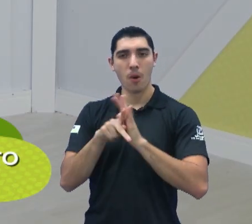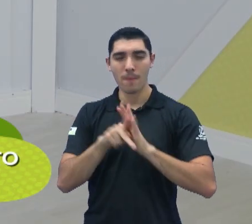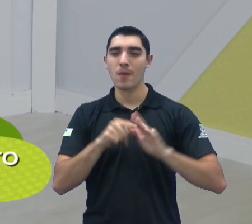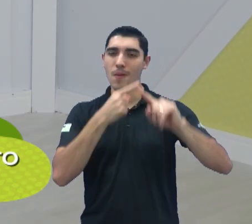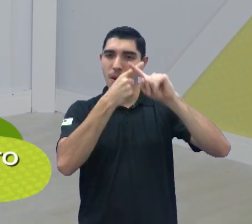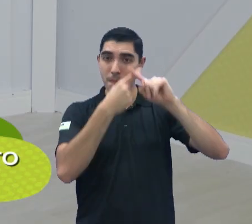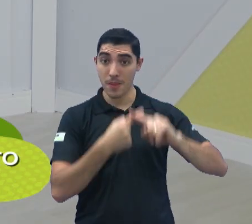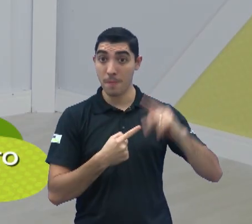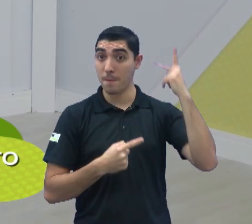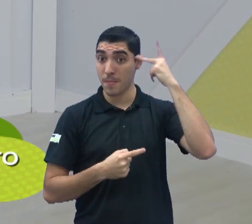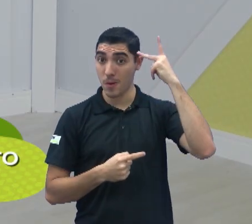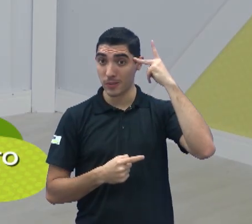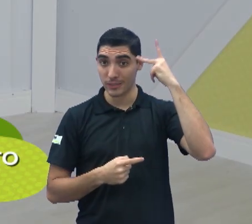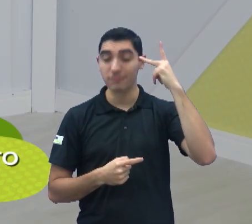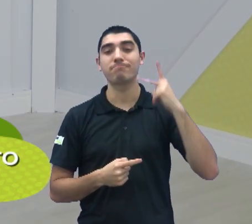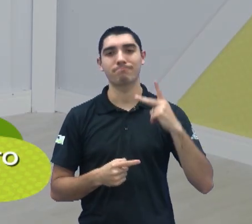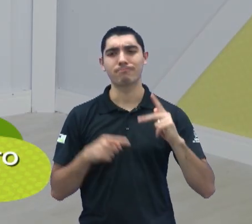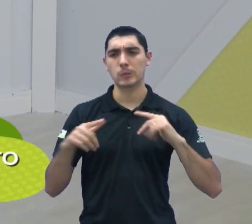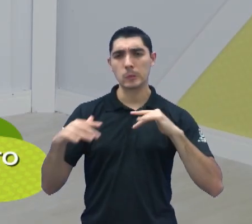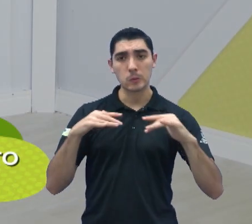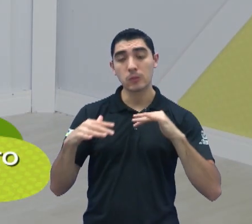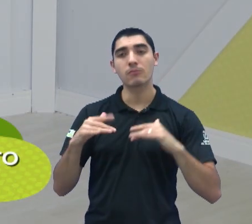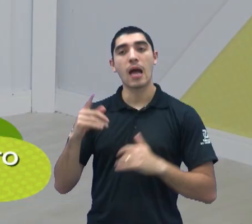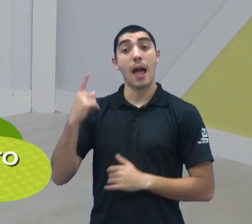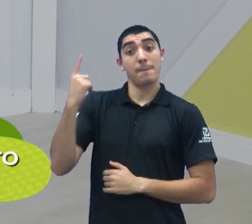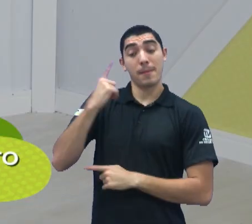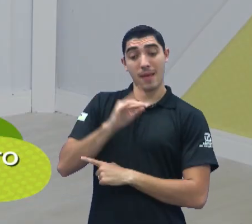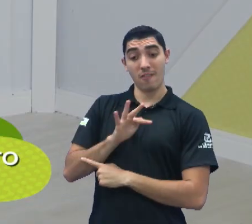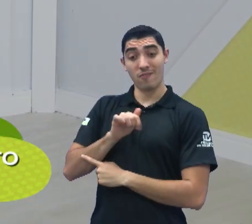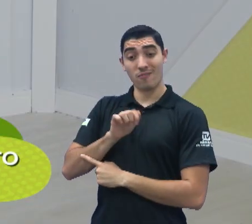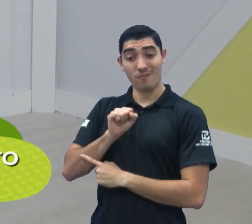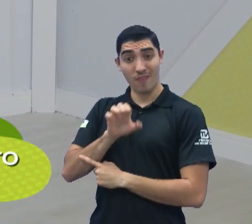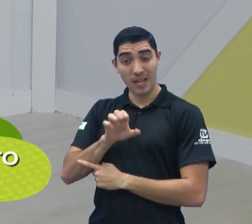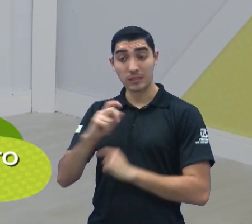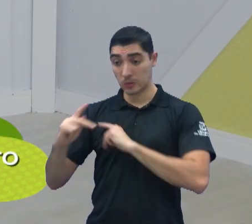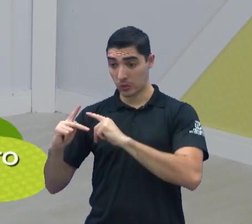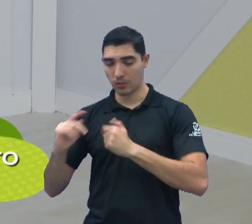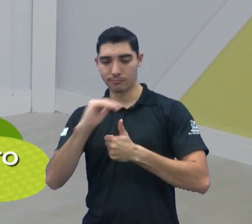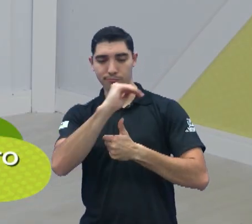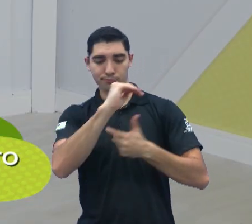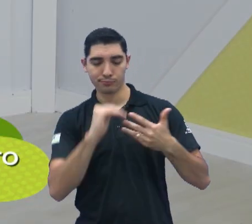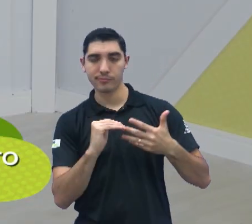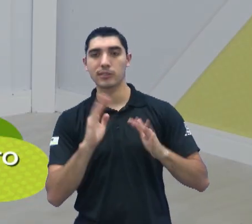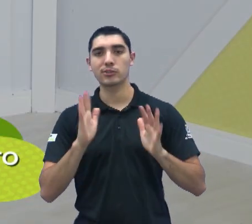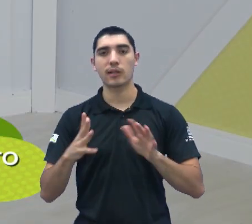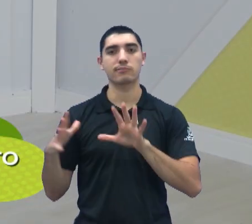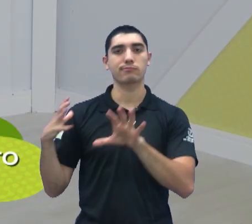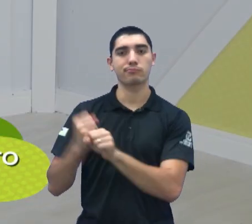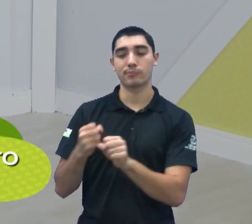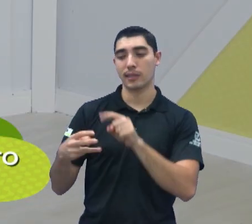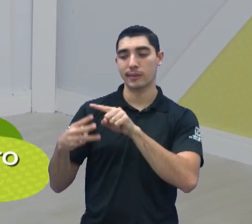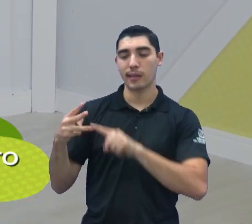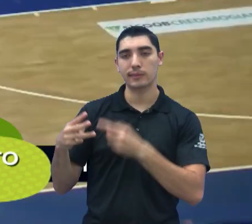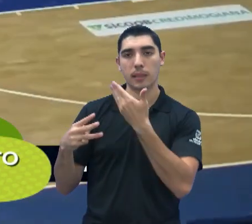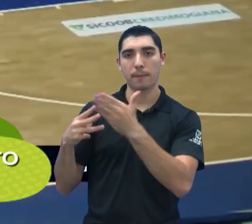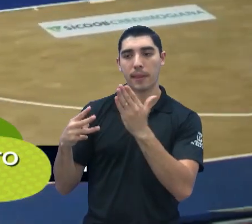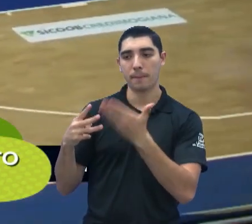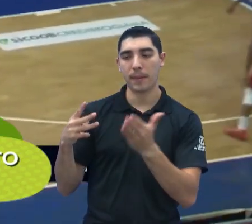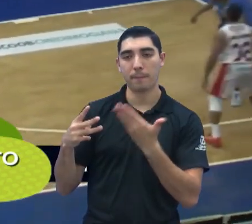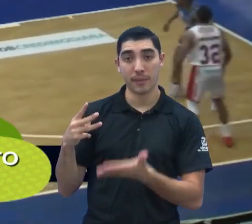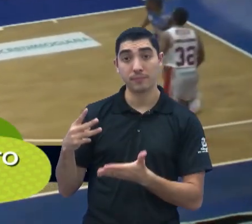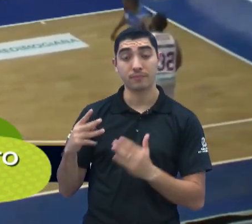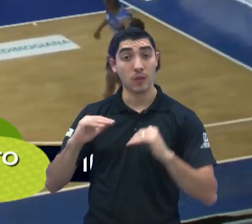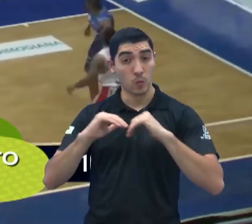classificação do Campeonato Paulista e encerrou a primeira fase com a terceira derrota consecutiva na competição, hein? No ginásio Pedrocão,